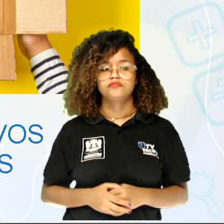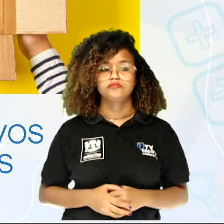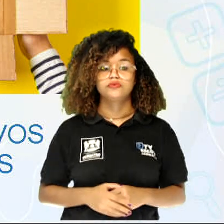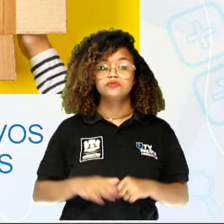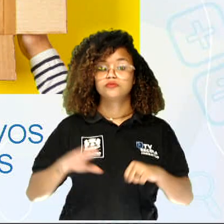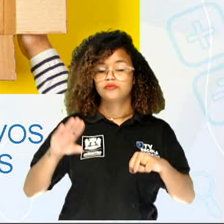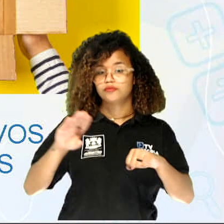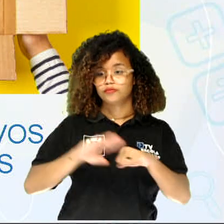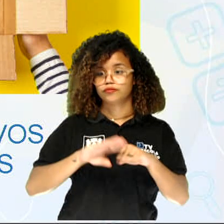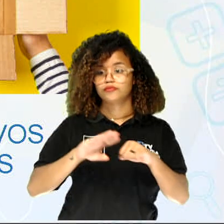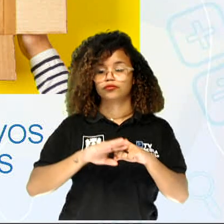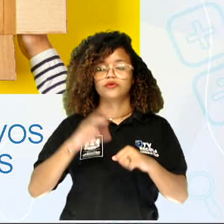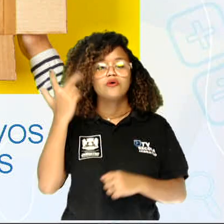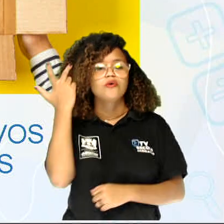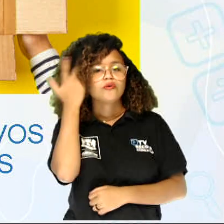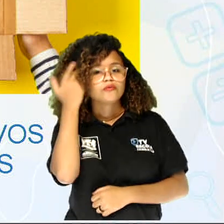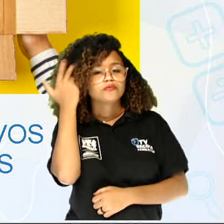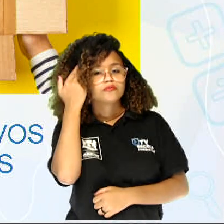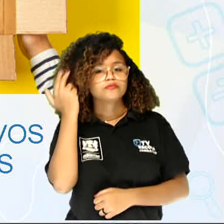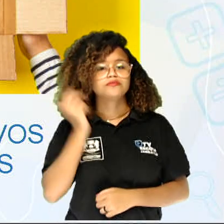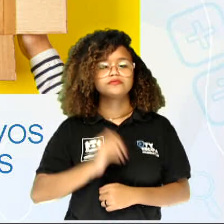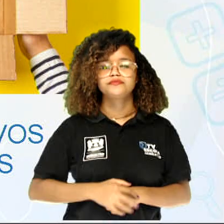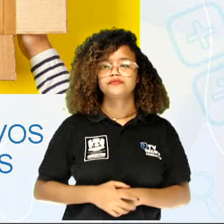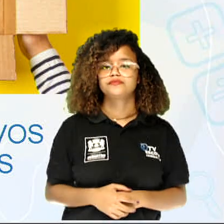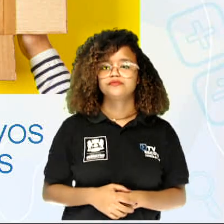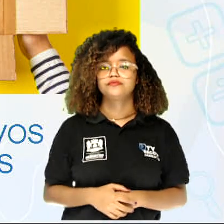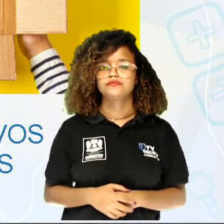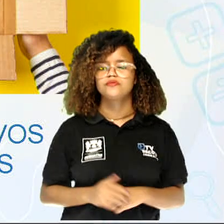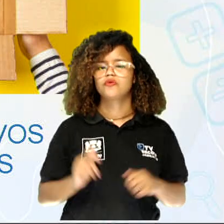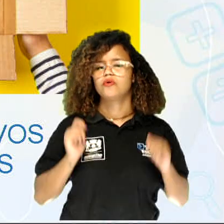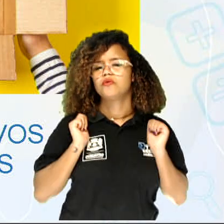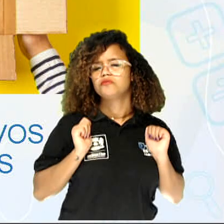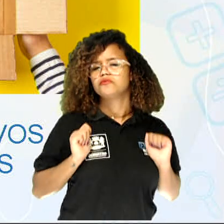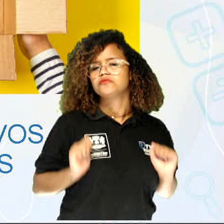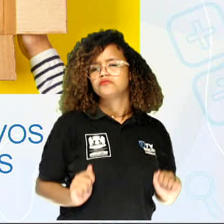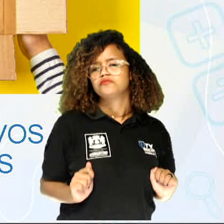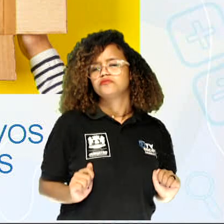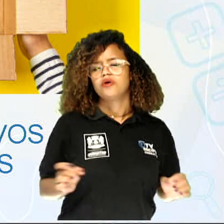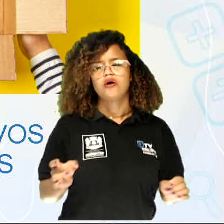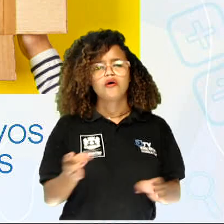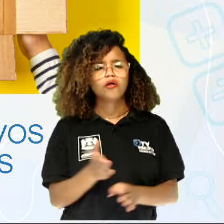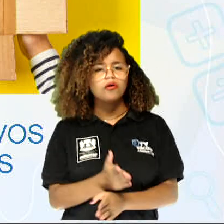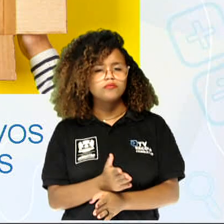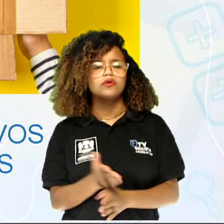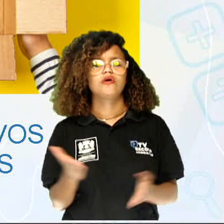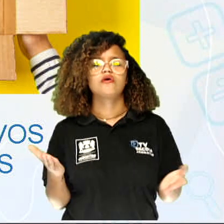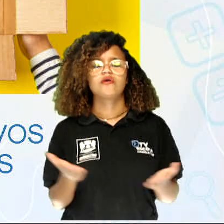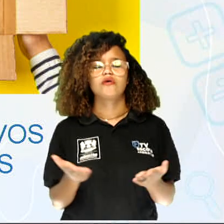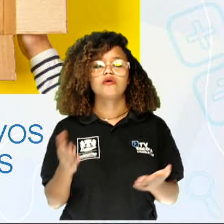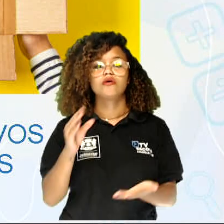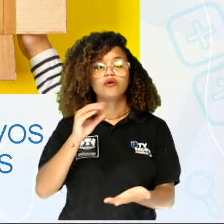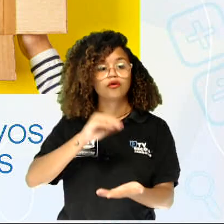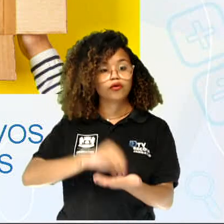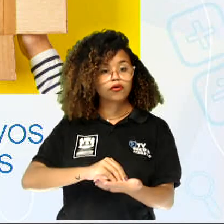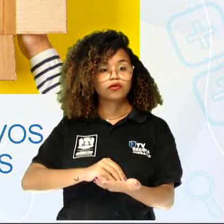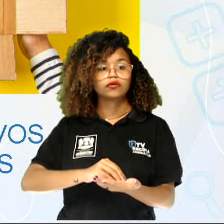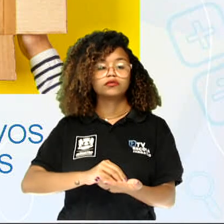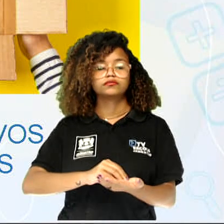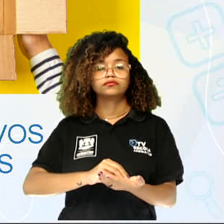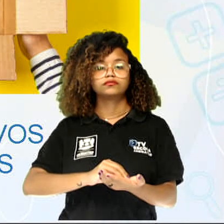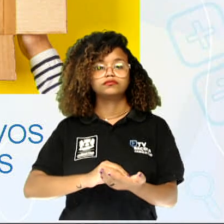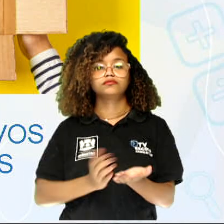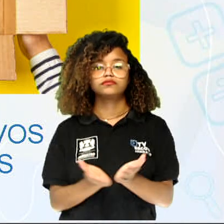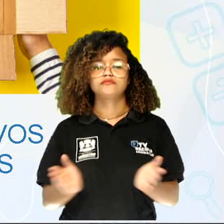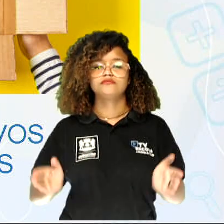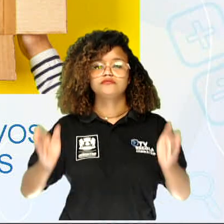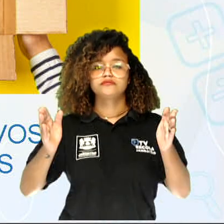Substantivo comum. E mochila, para terminar, nós vamos colocar na